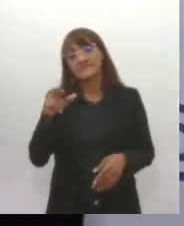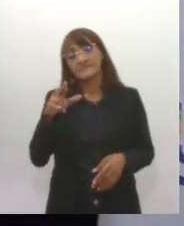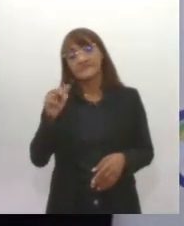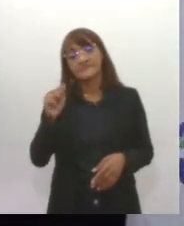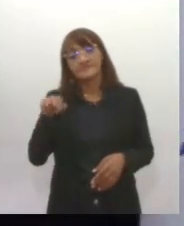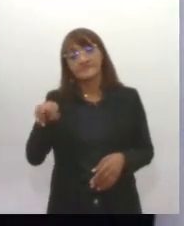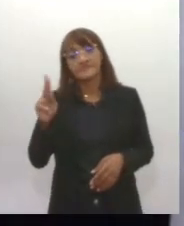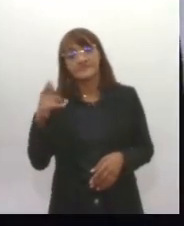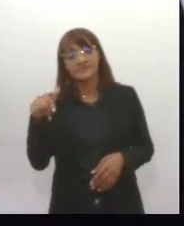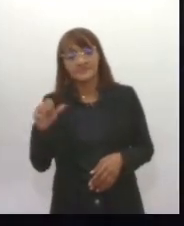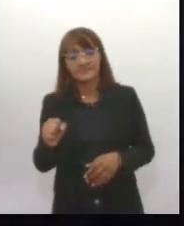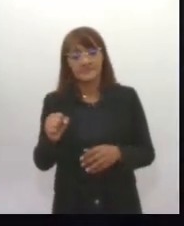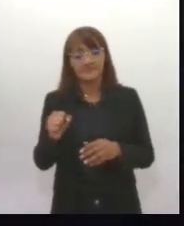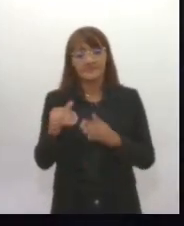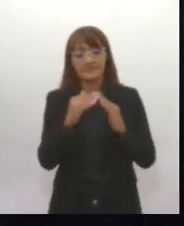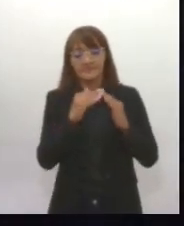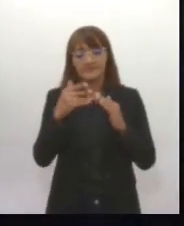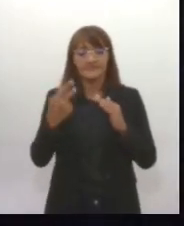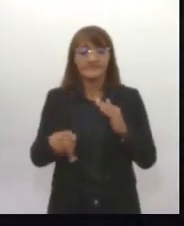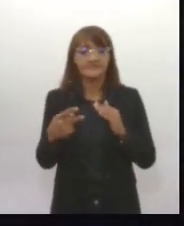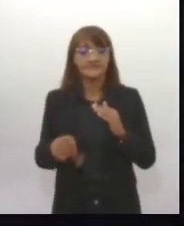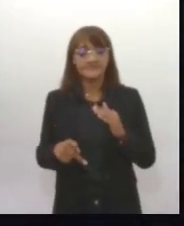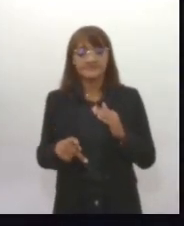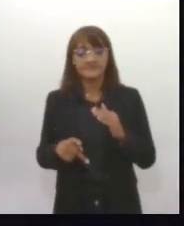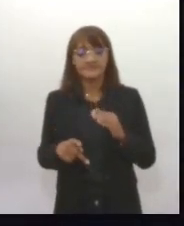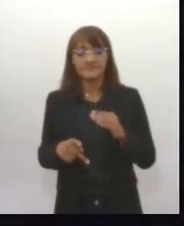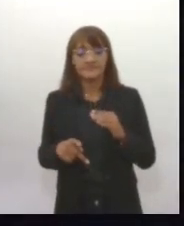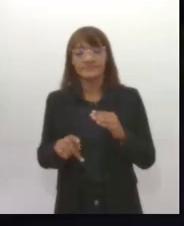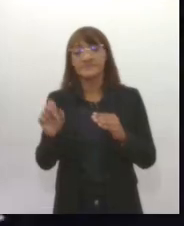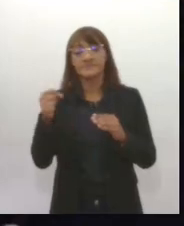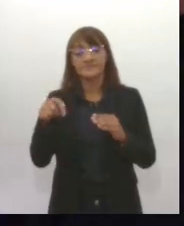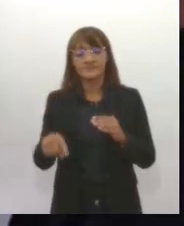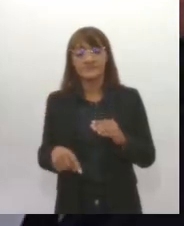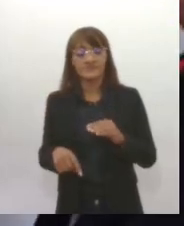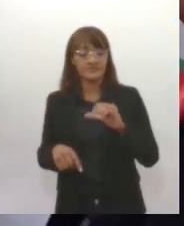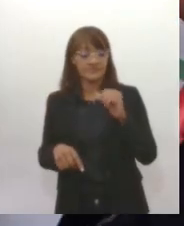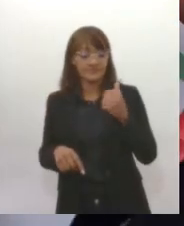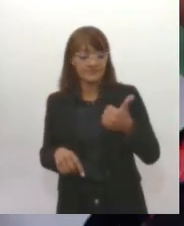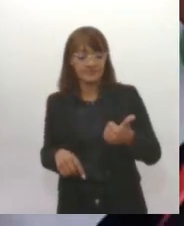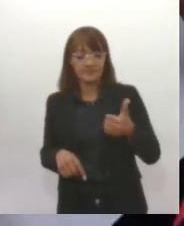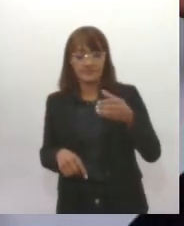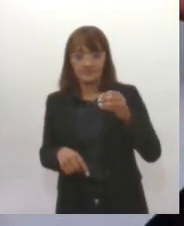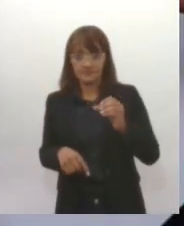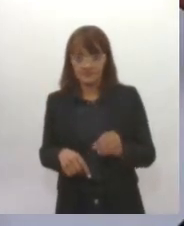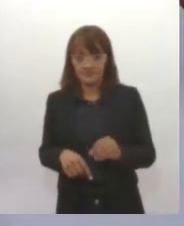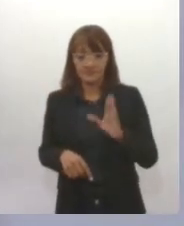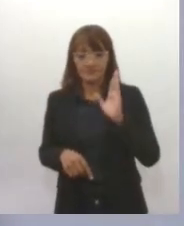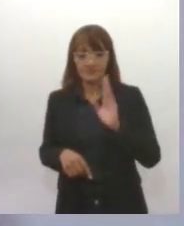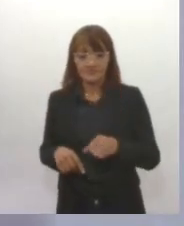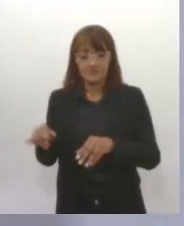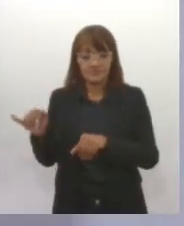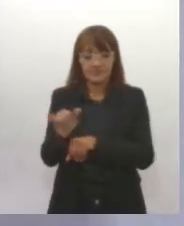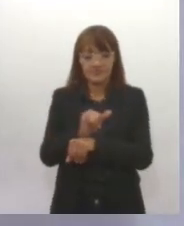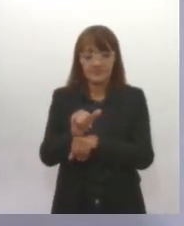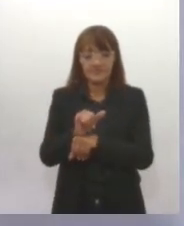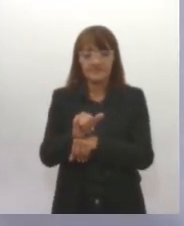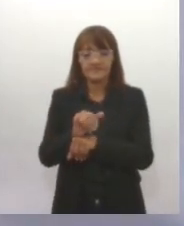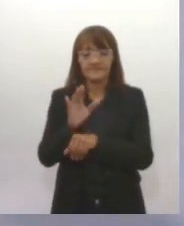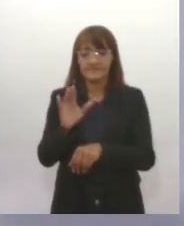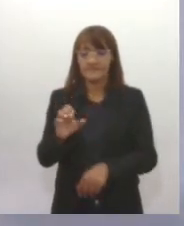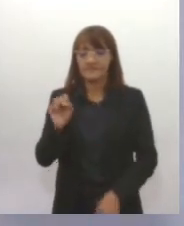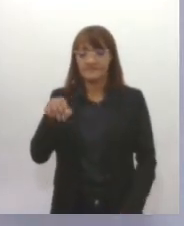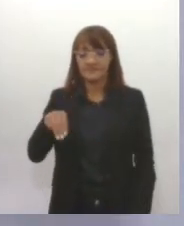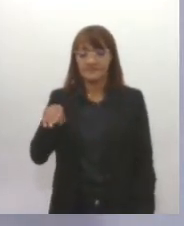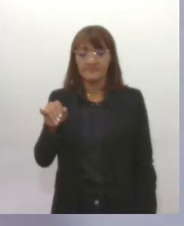de Sergipe, o 10º encontro da articulação do semiárido brasileiro,